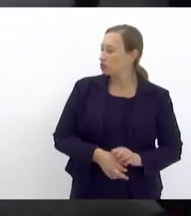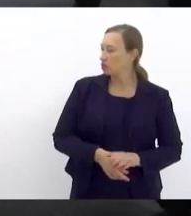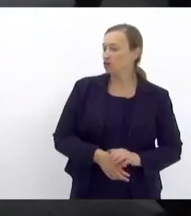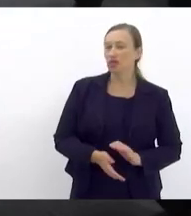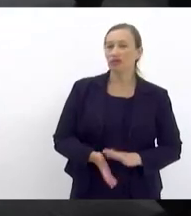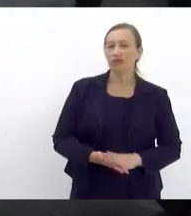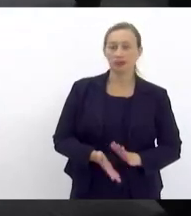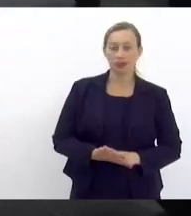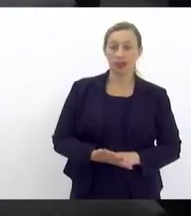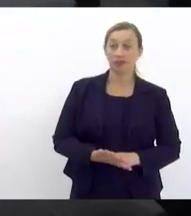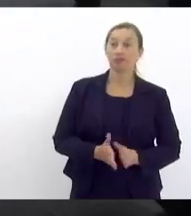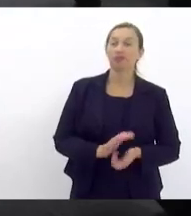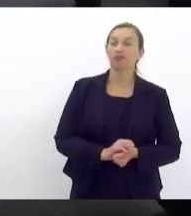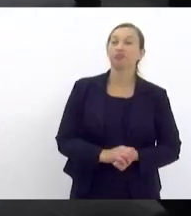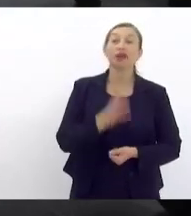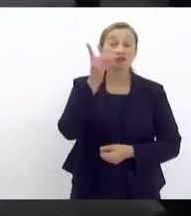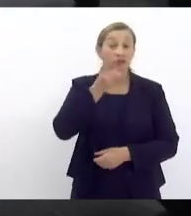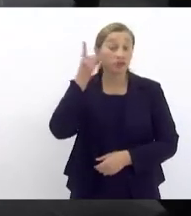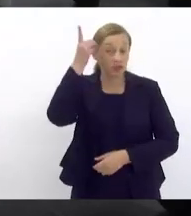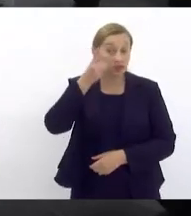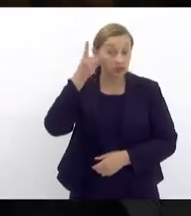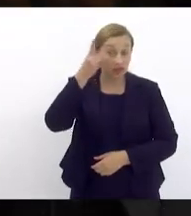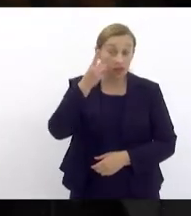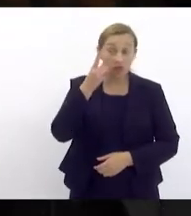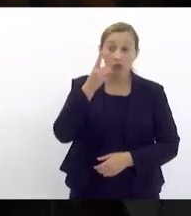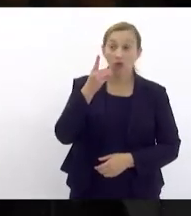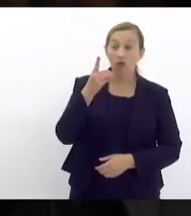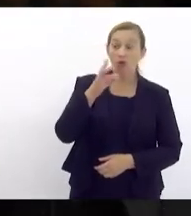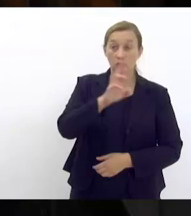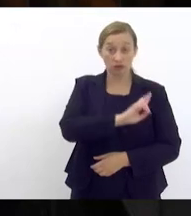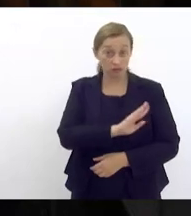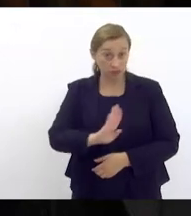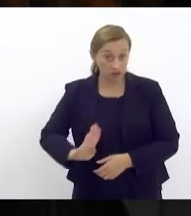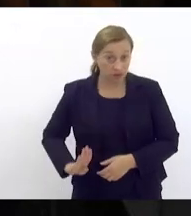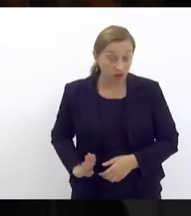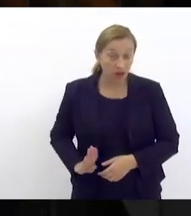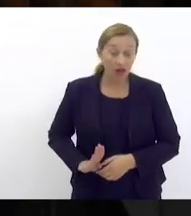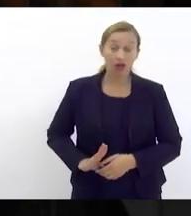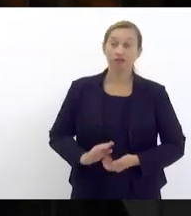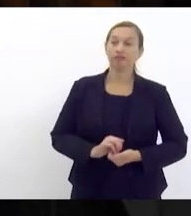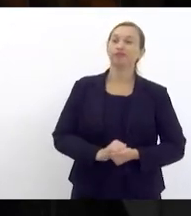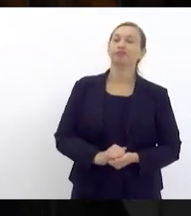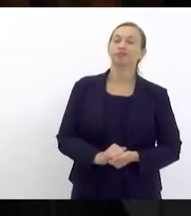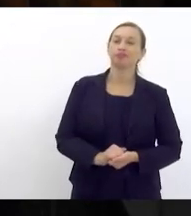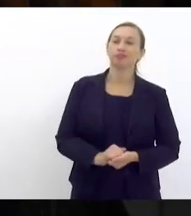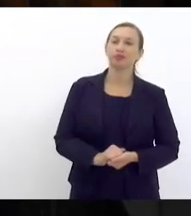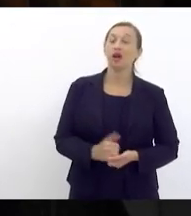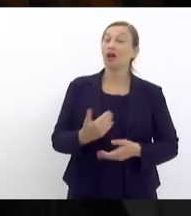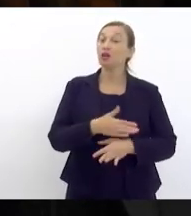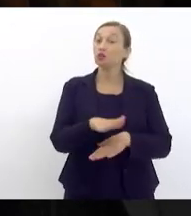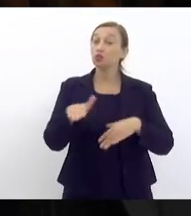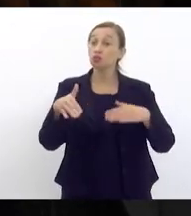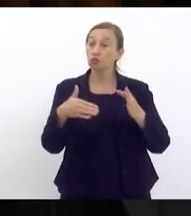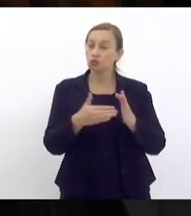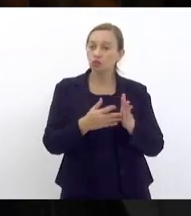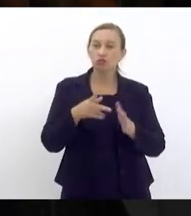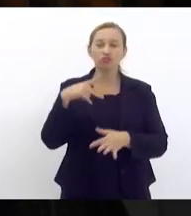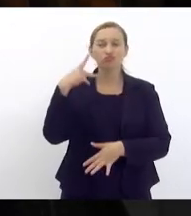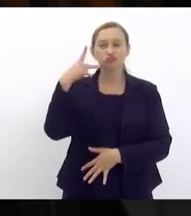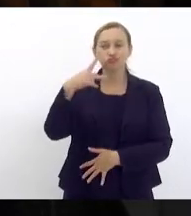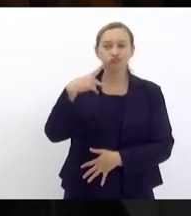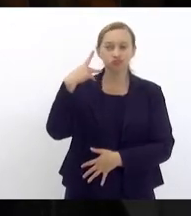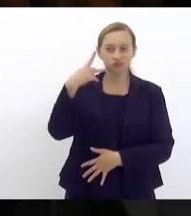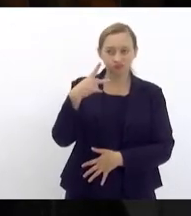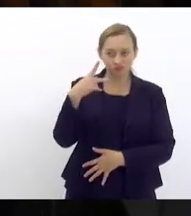senhor presidente Deputado Rodrigo Bacelar senhoras e senhores parlamentares